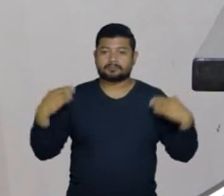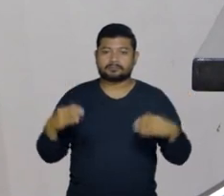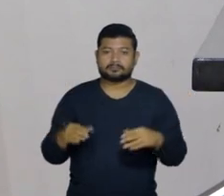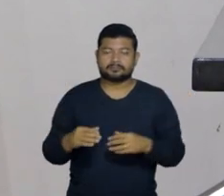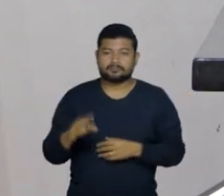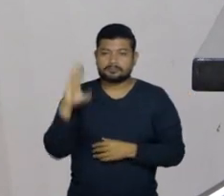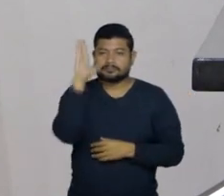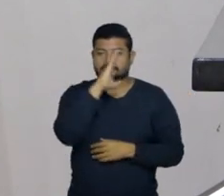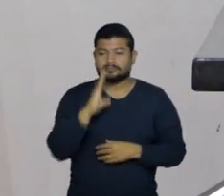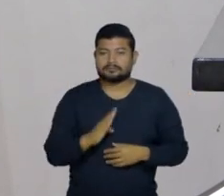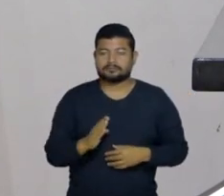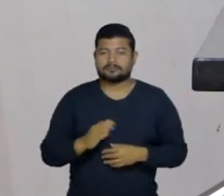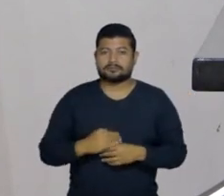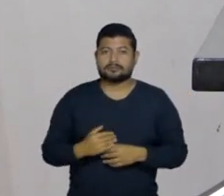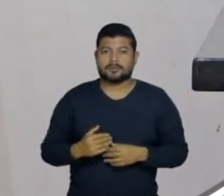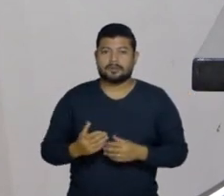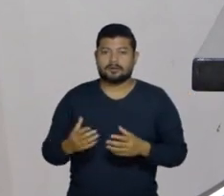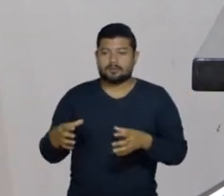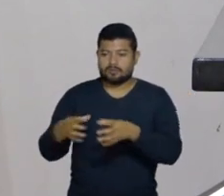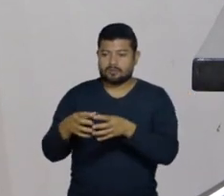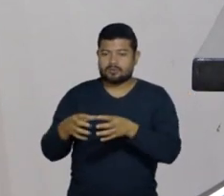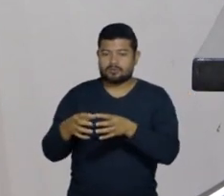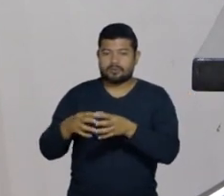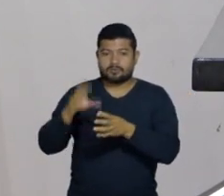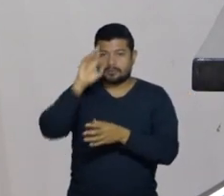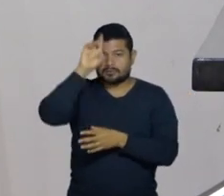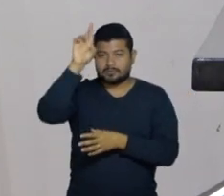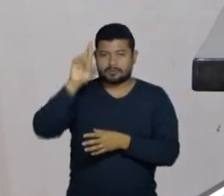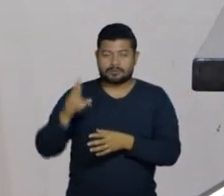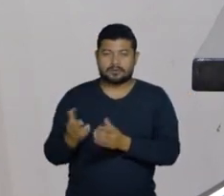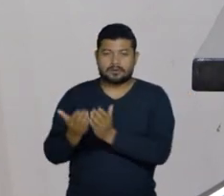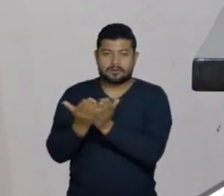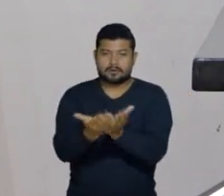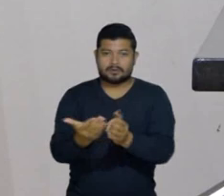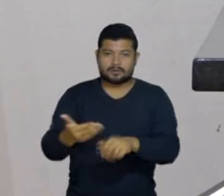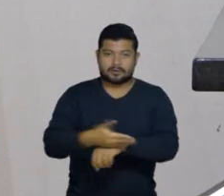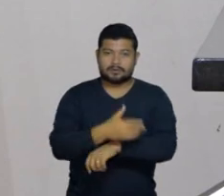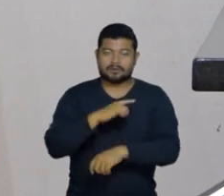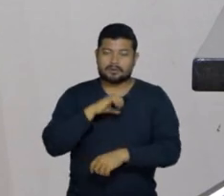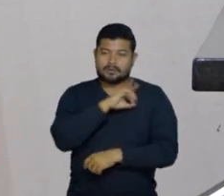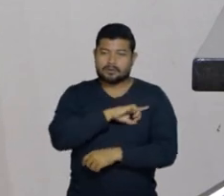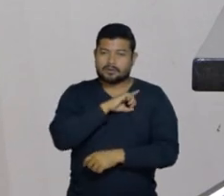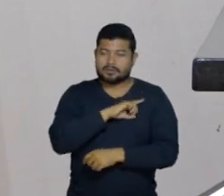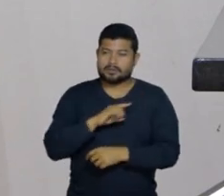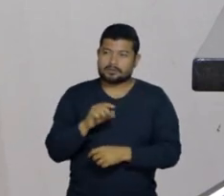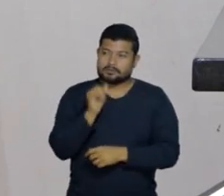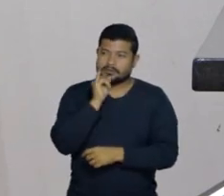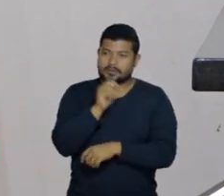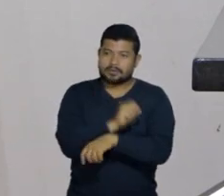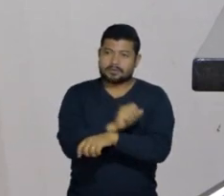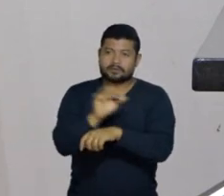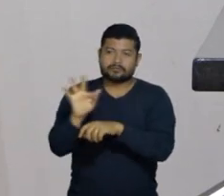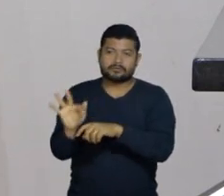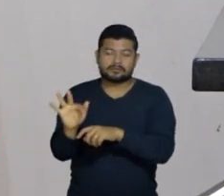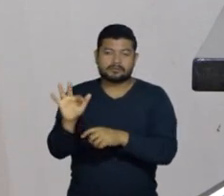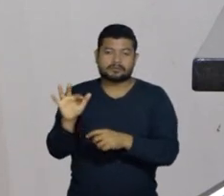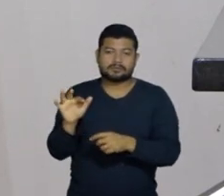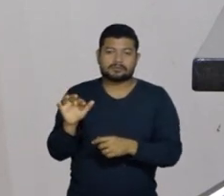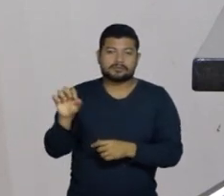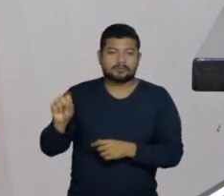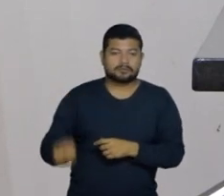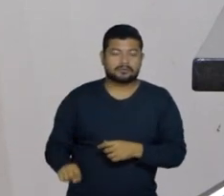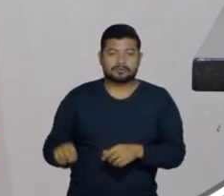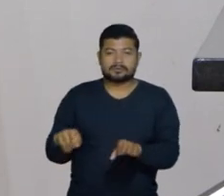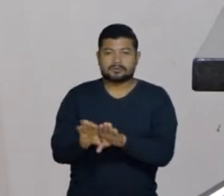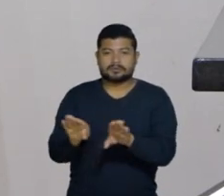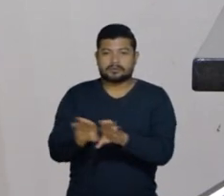Capitania dos Portos de Santa Catarina, né, tem algumas delegacias subordinadas em São Francisco, Itajaí, em Laguna, e cuidam